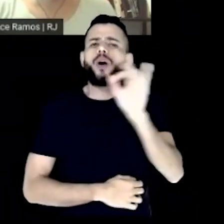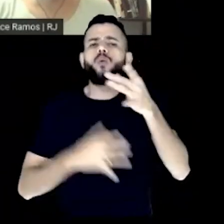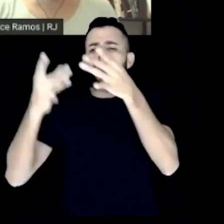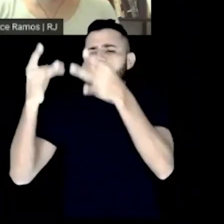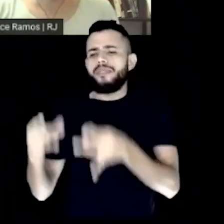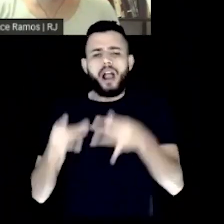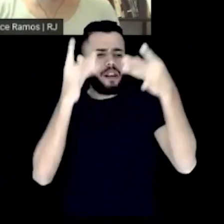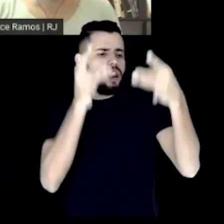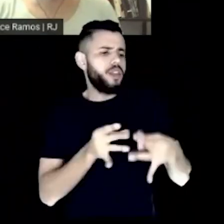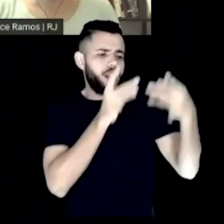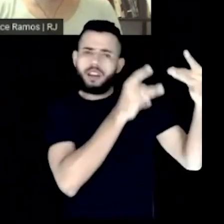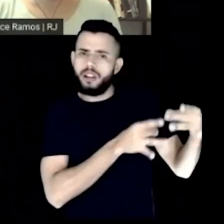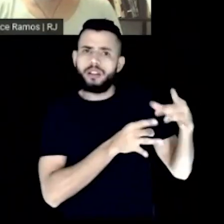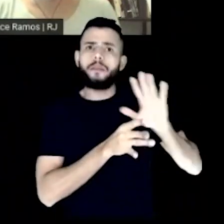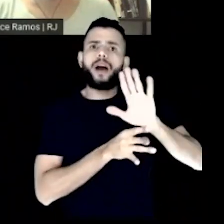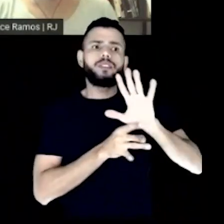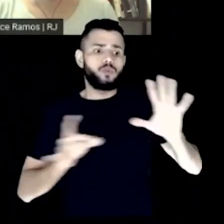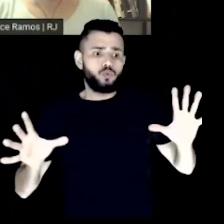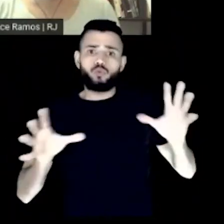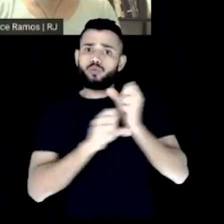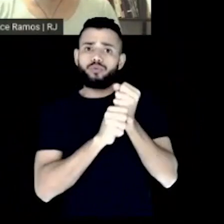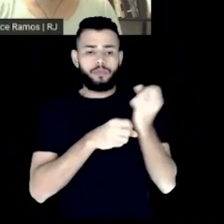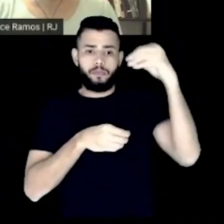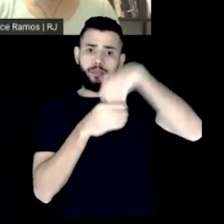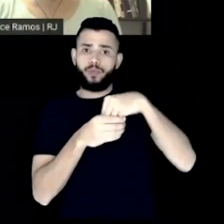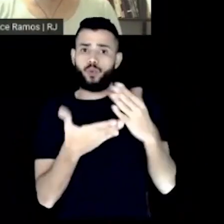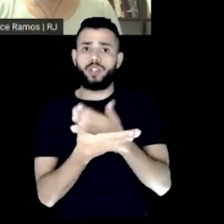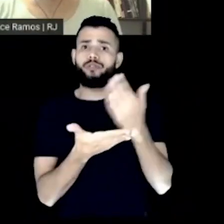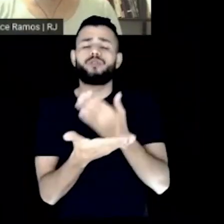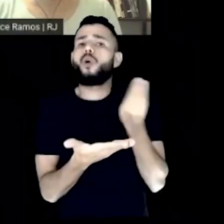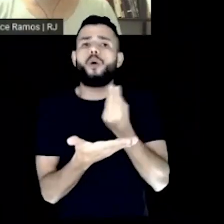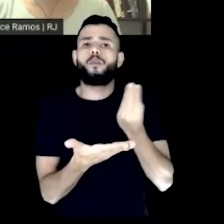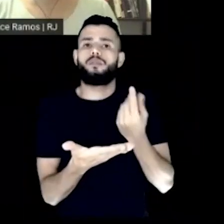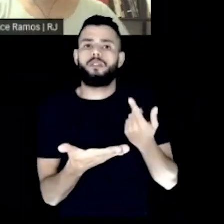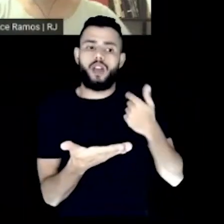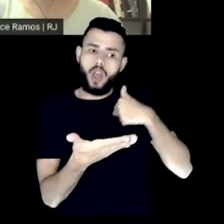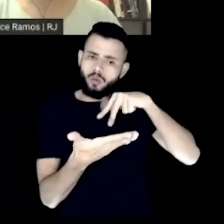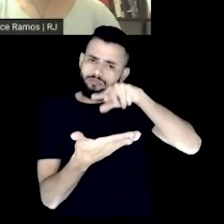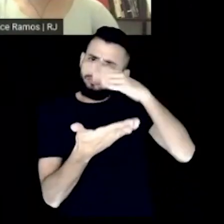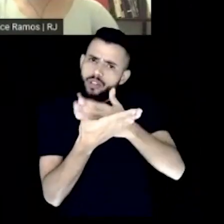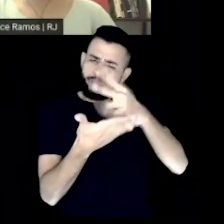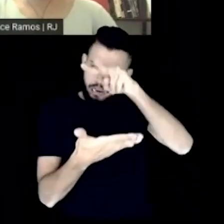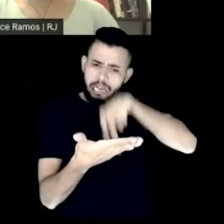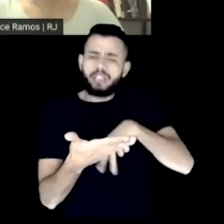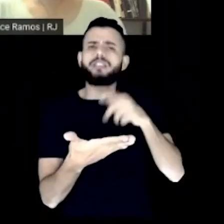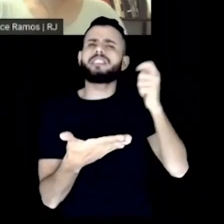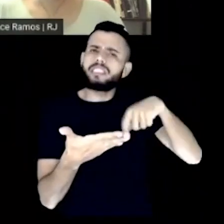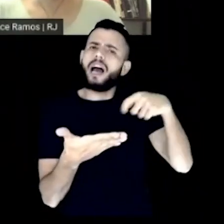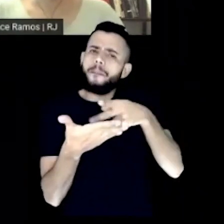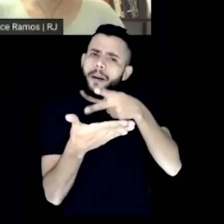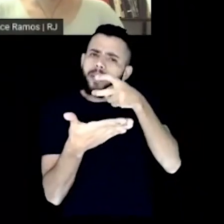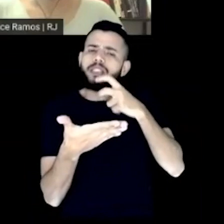com as suas peculiaridades, e como foi encaixar tudo num livro só, eu li o livro, e que você